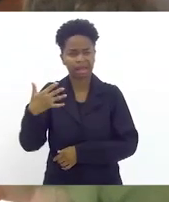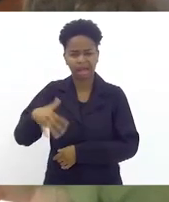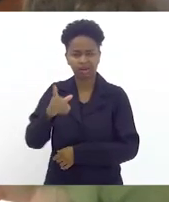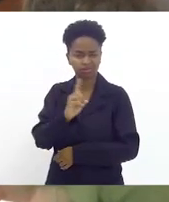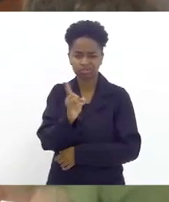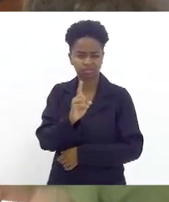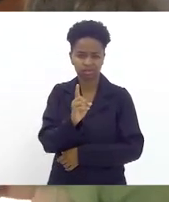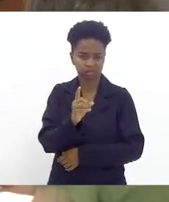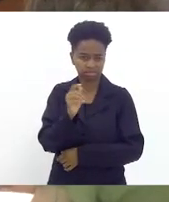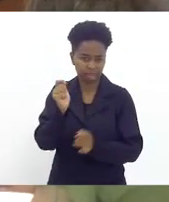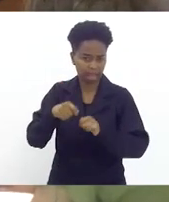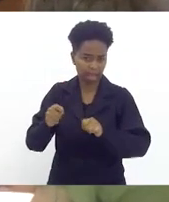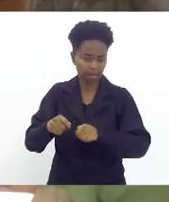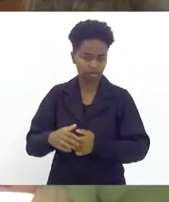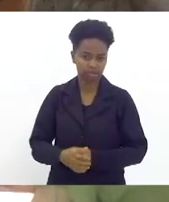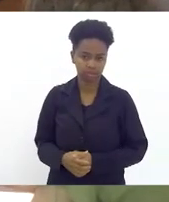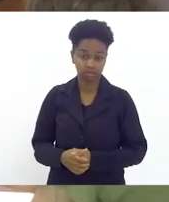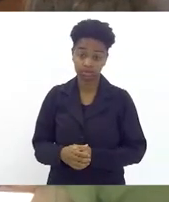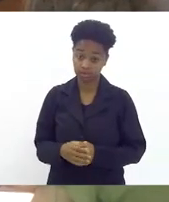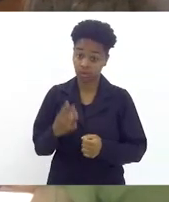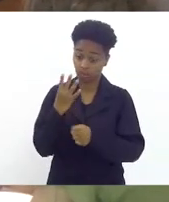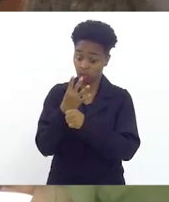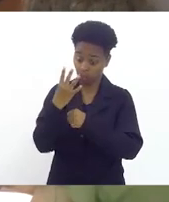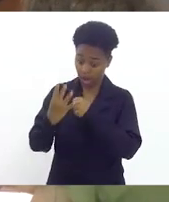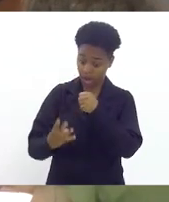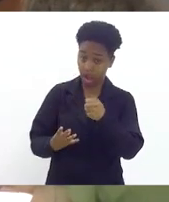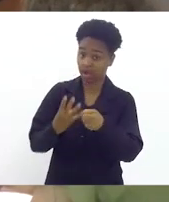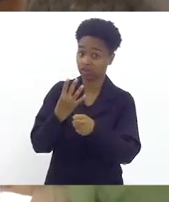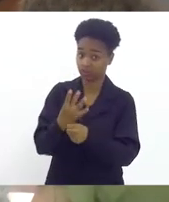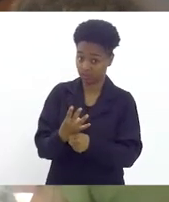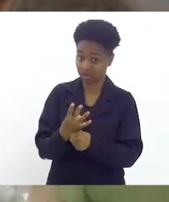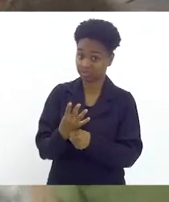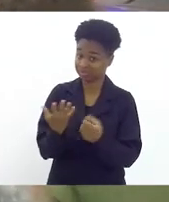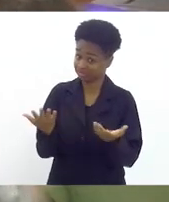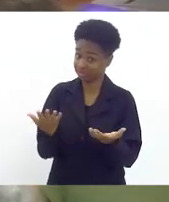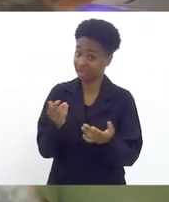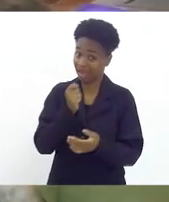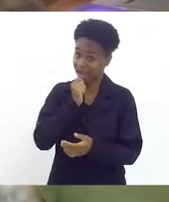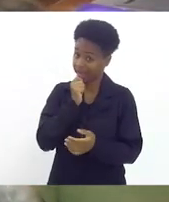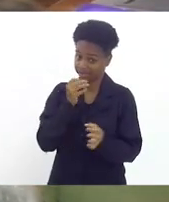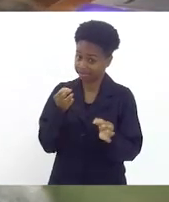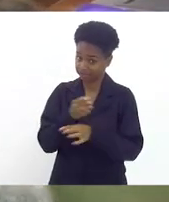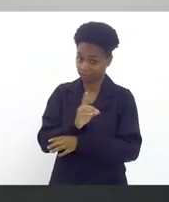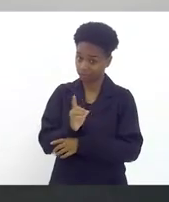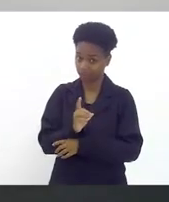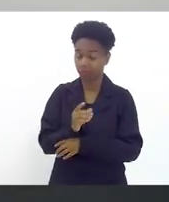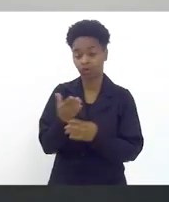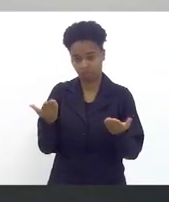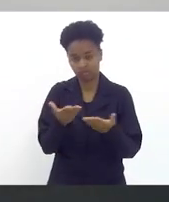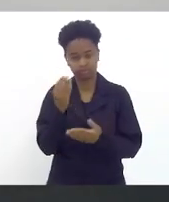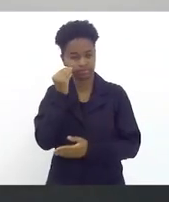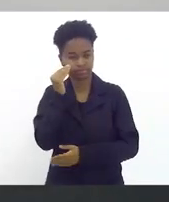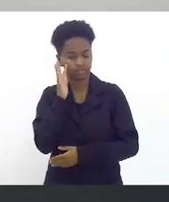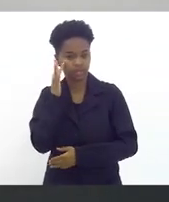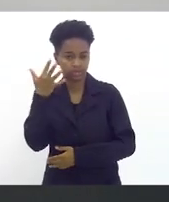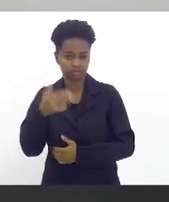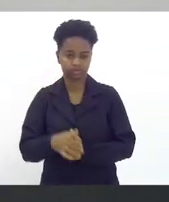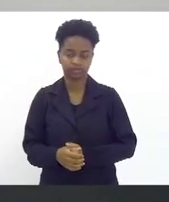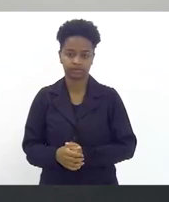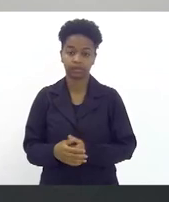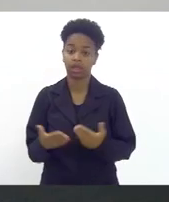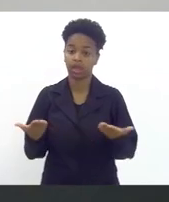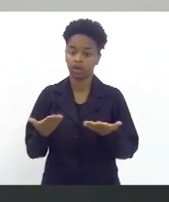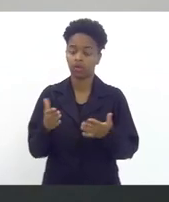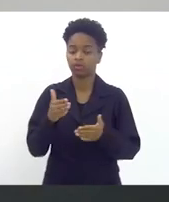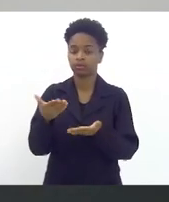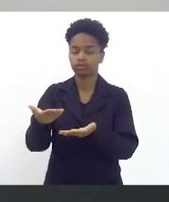bom quatro anos se passaram bom hoje a gente vai resolver isso tudo com certeza bom chamo para compor a mesa